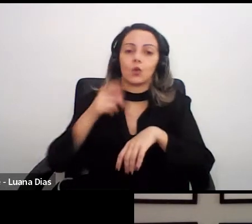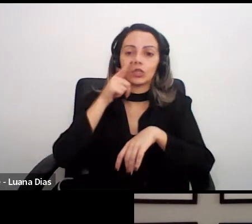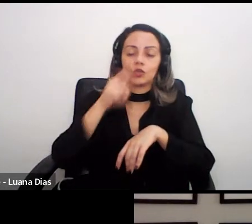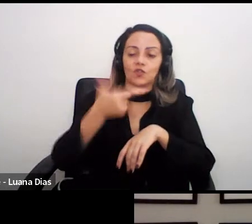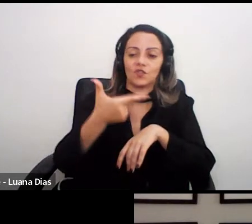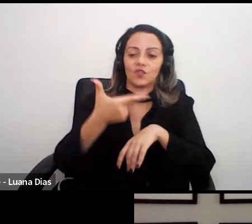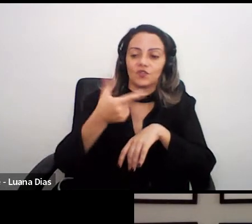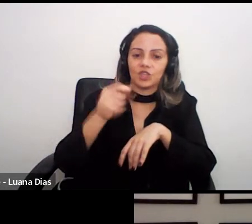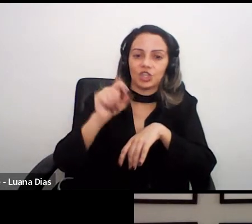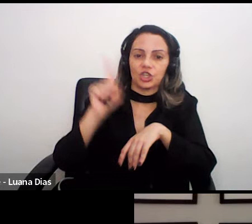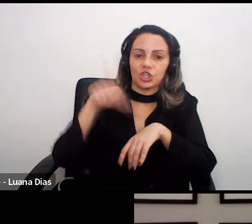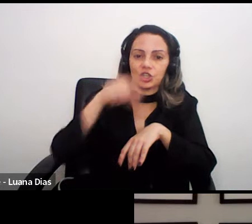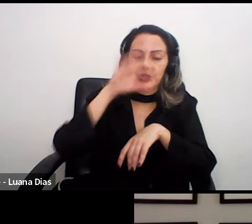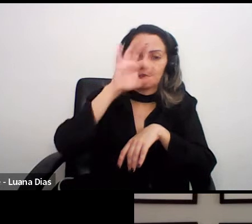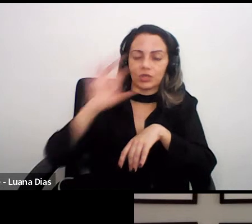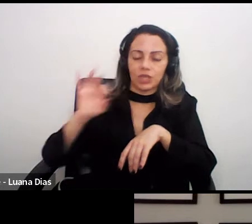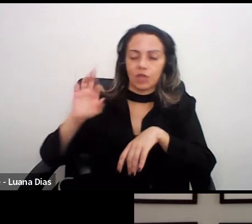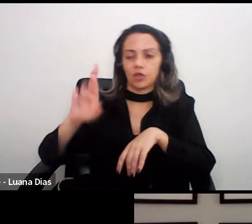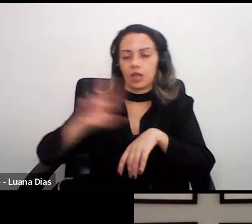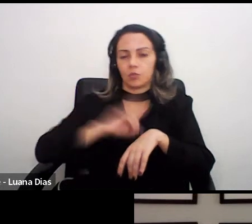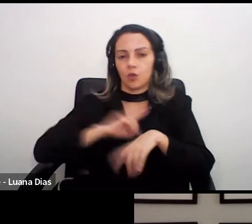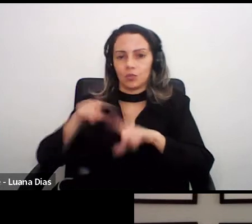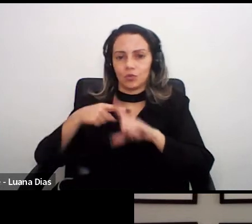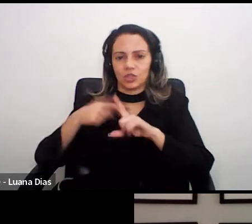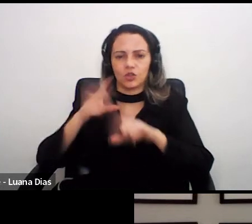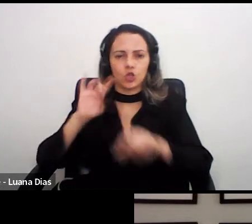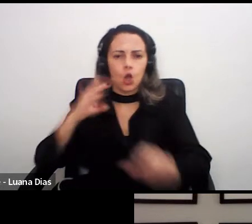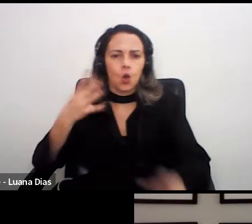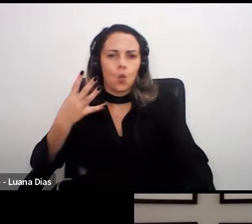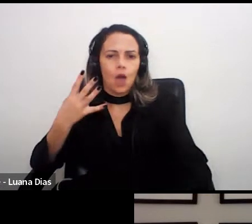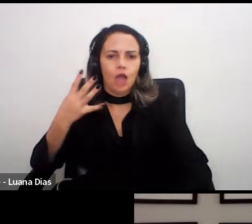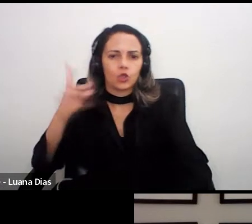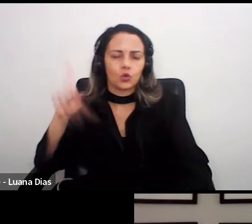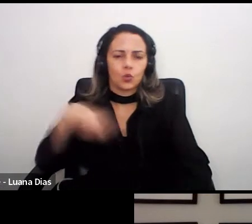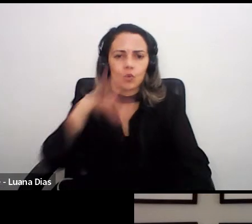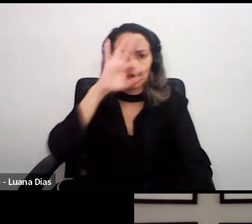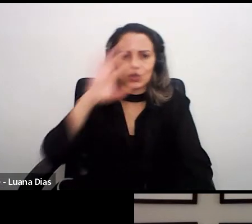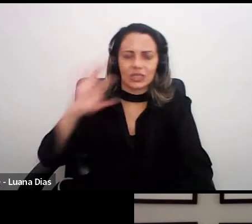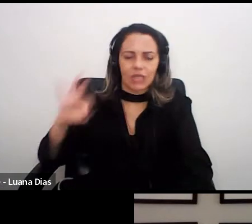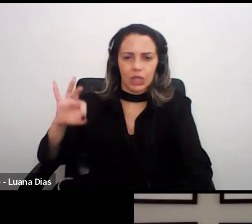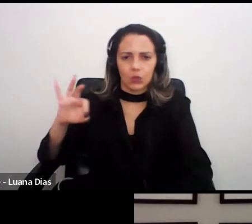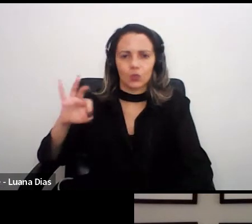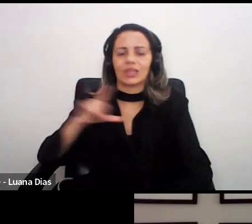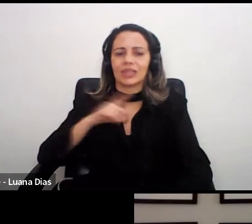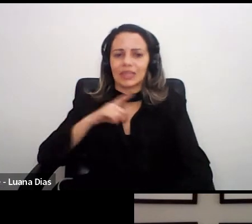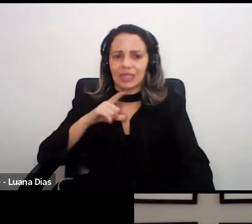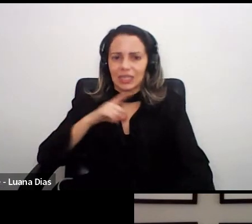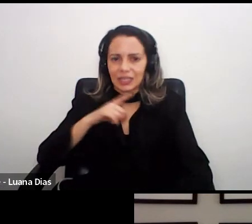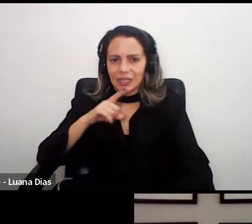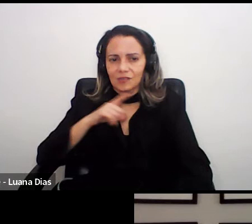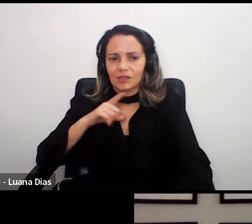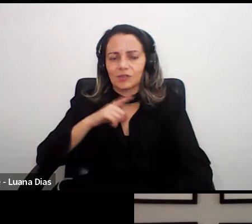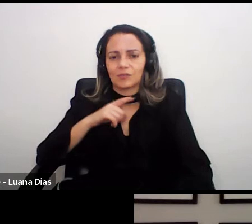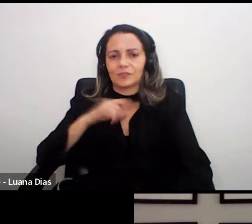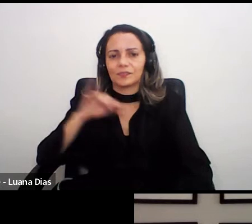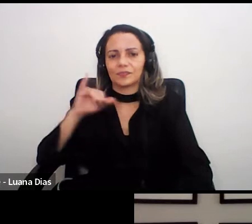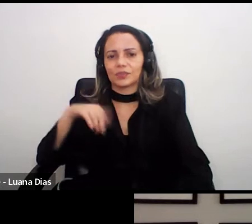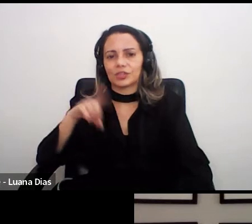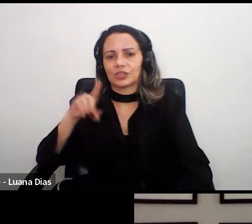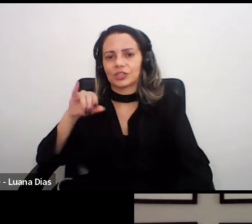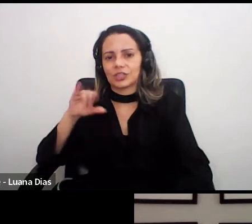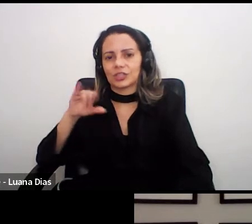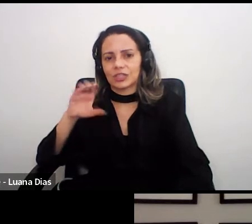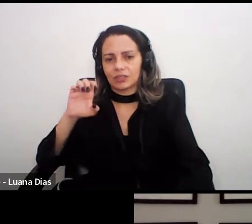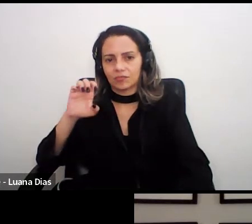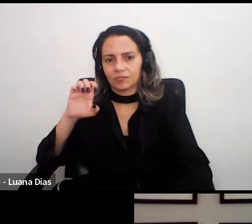E somente 4% que atribuiu um índice de acordo, né, de